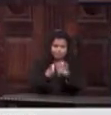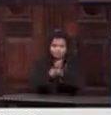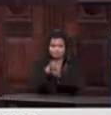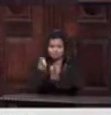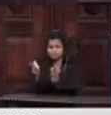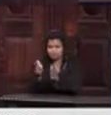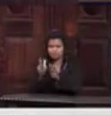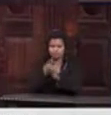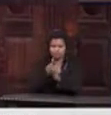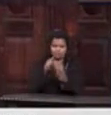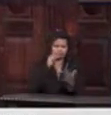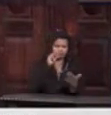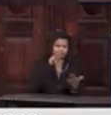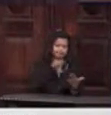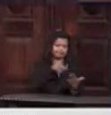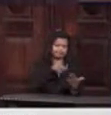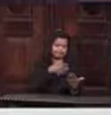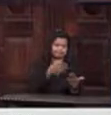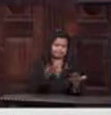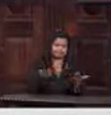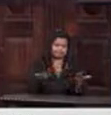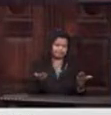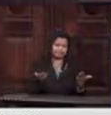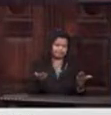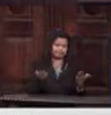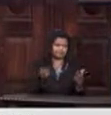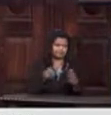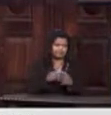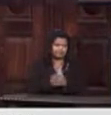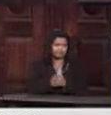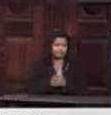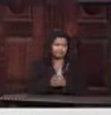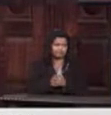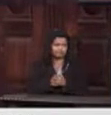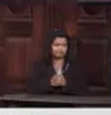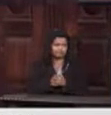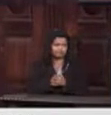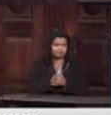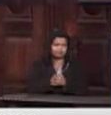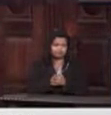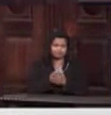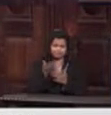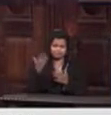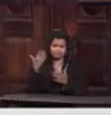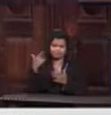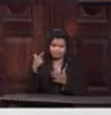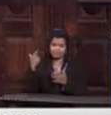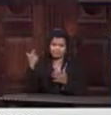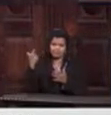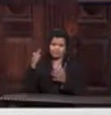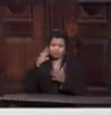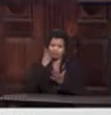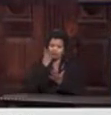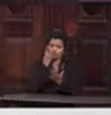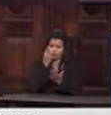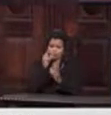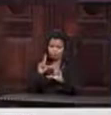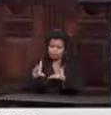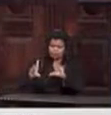Globo, teve uma ocasião que até colocaram o ex-governador Brizola abraçado com um